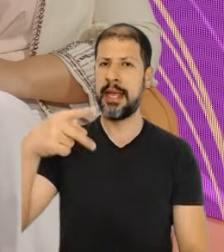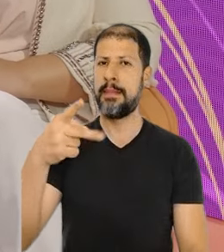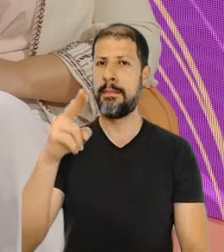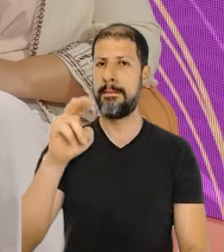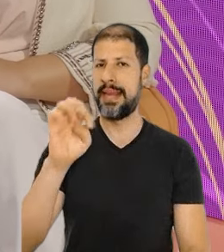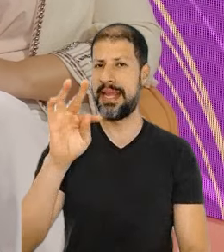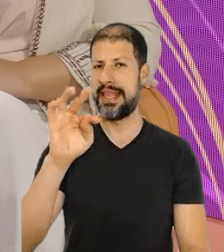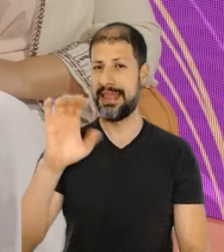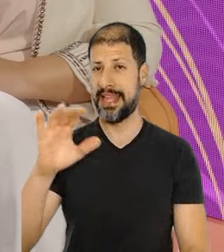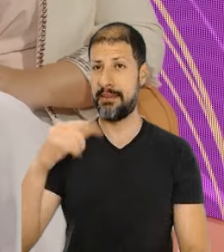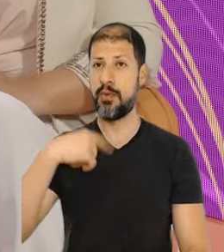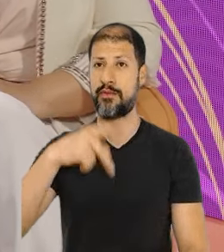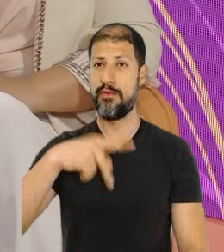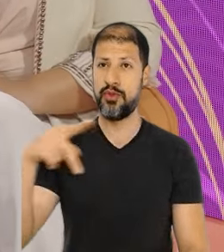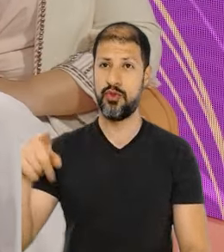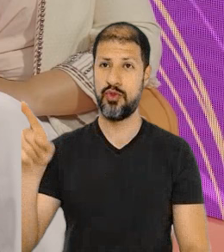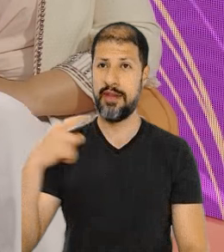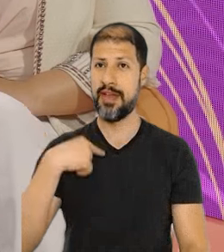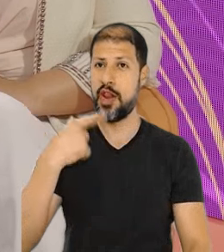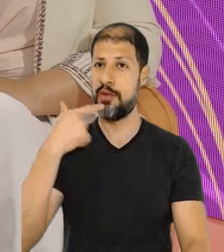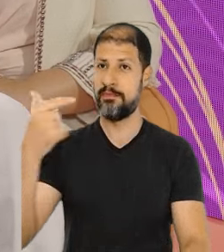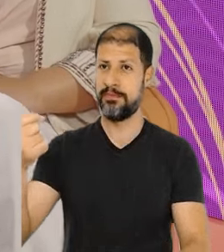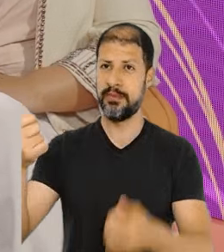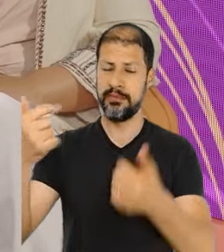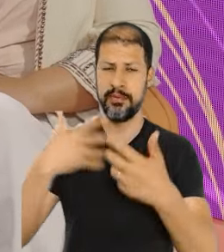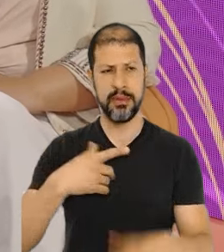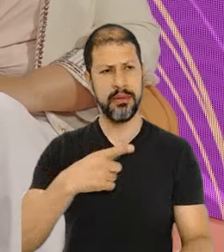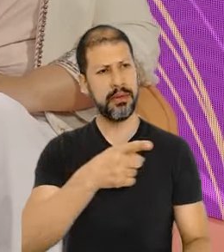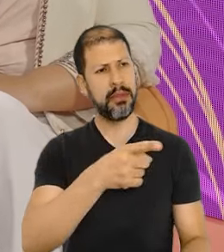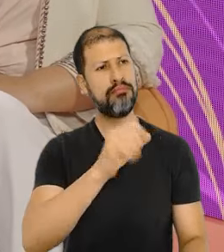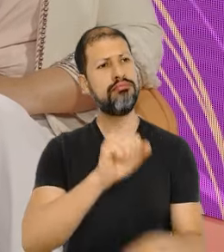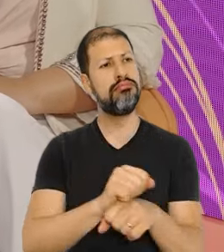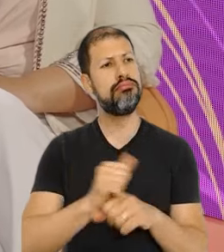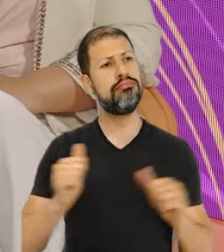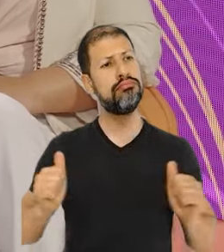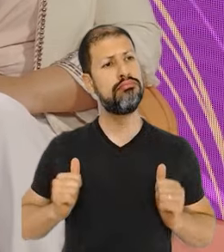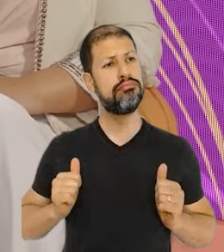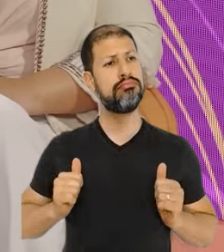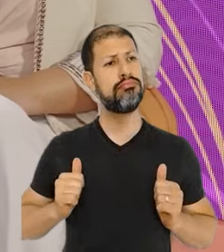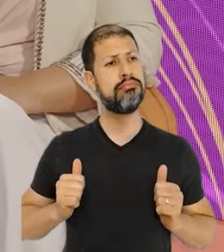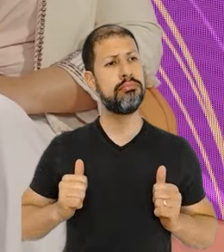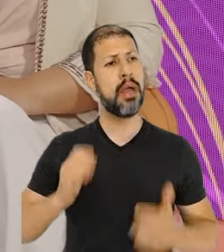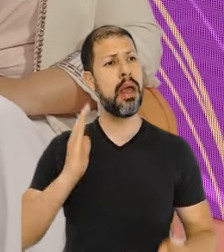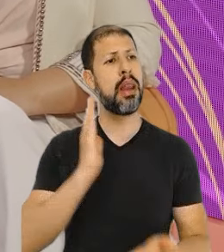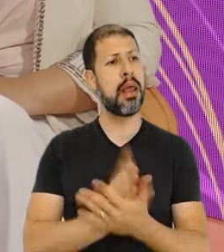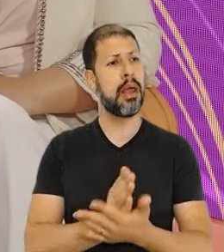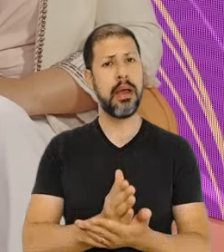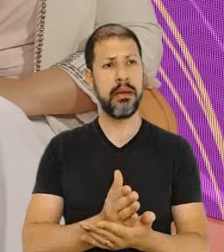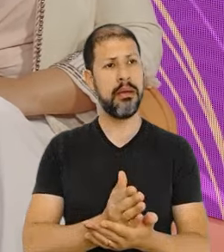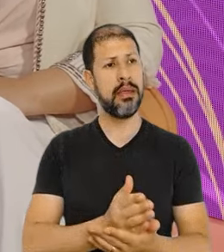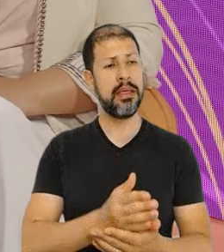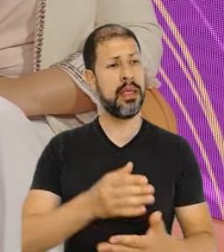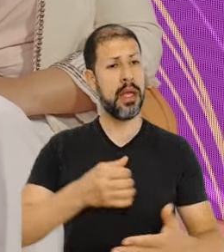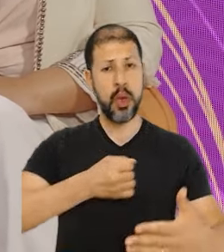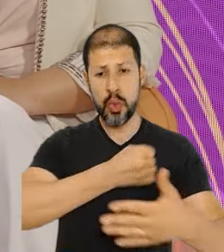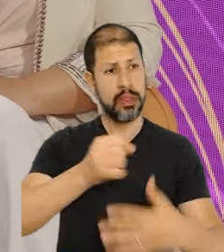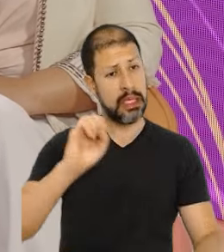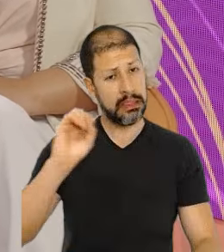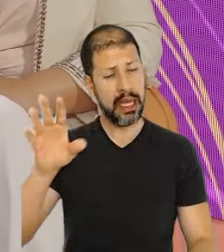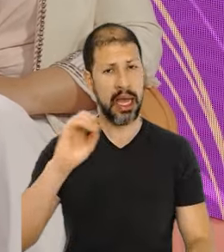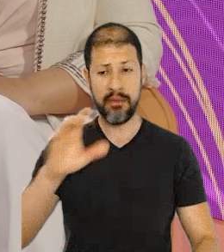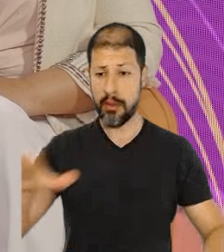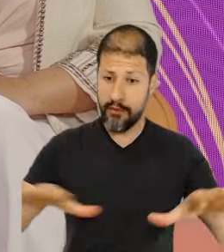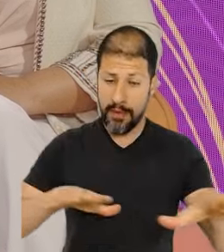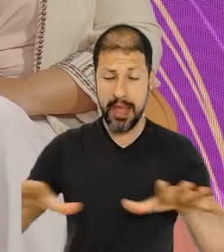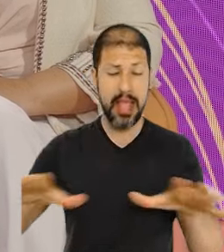est me ouvindo ele falou comigo meu que que você tá fazendo parada aí no lugar tá na hora de sair dessa cozinha movimento n